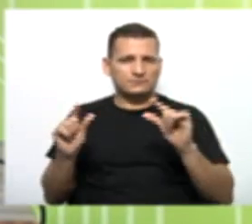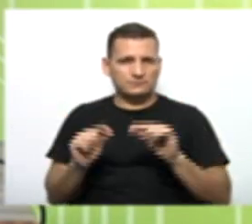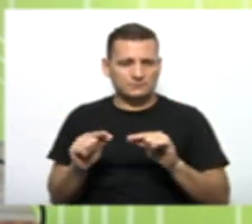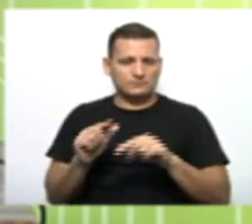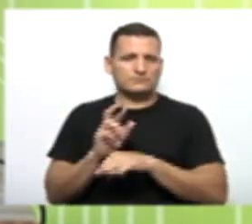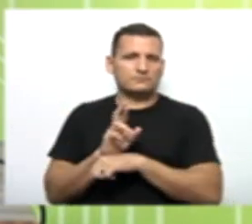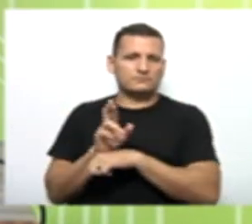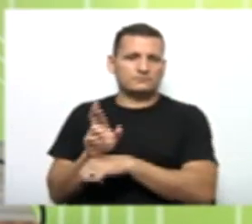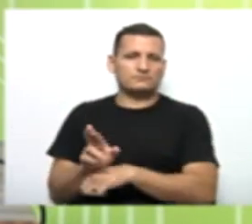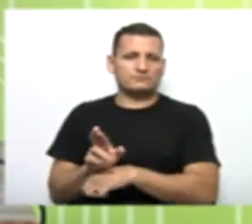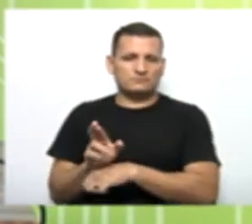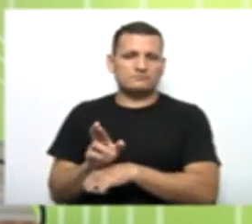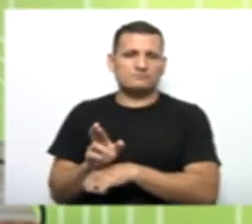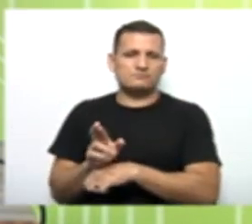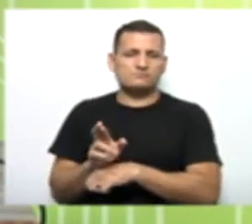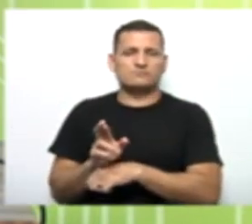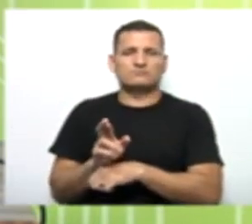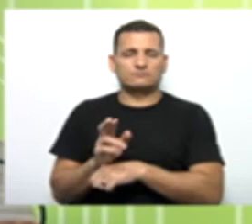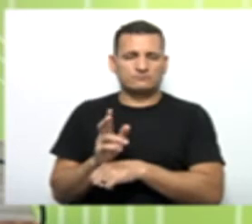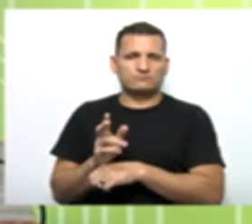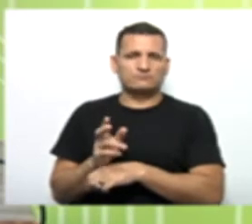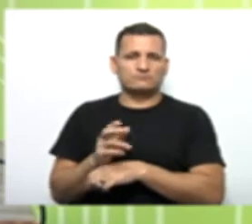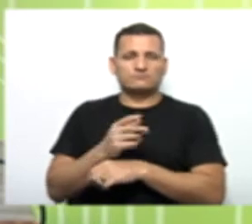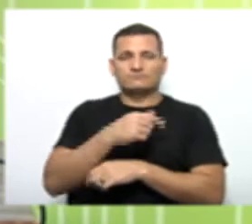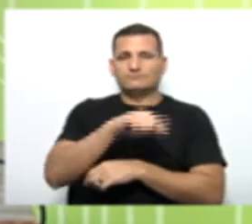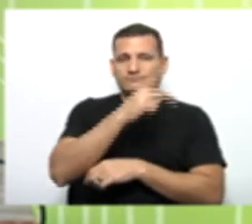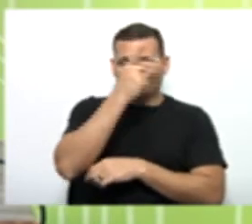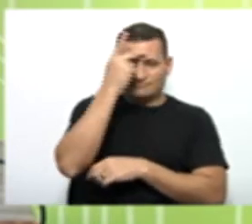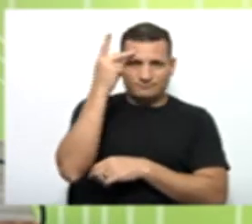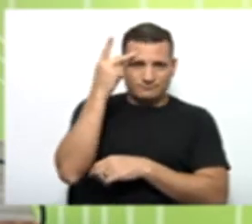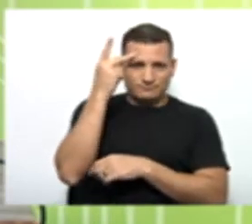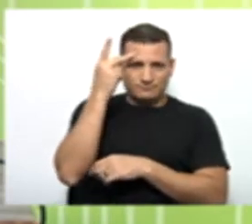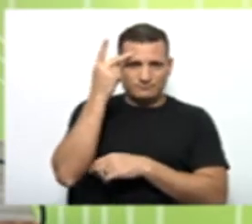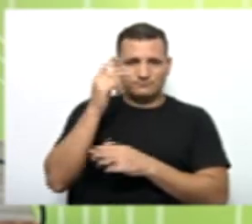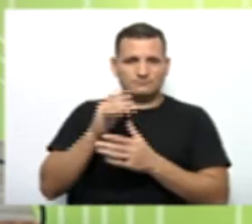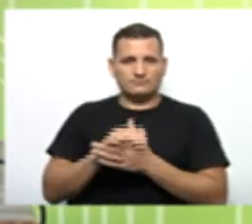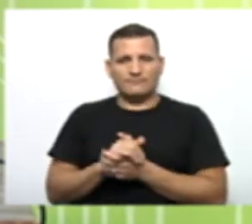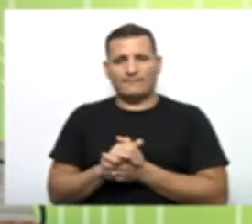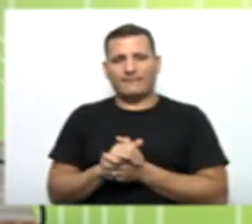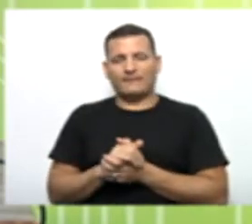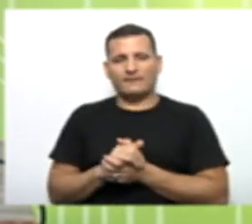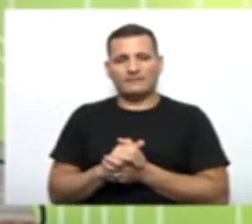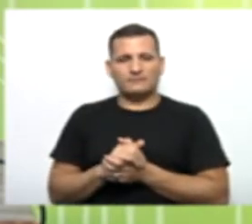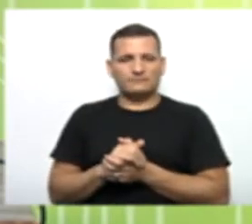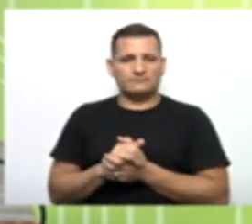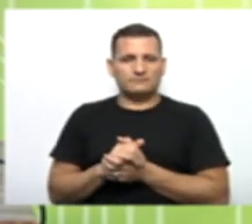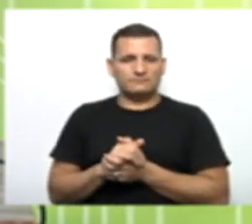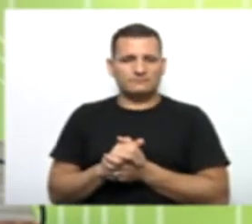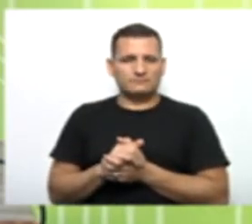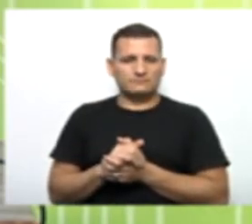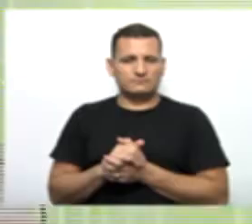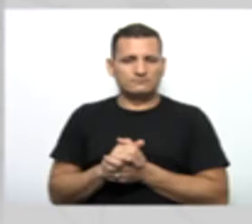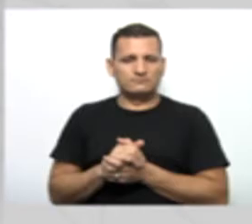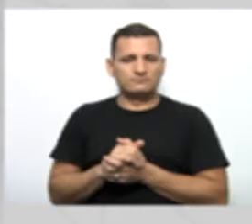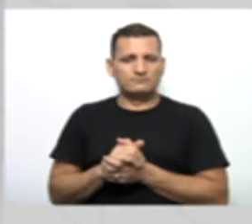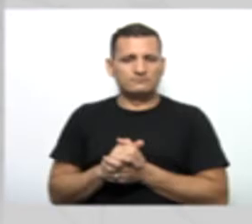recursos disponíveis para essas pessoas, criando um círculo vicioso.